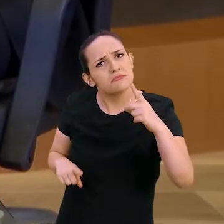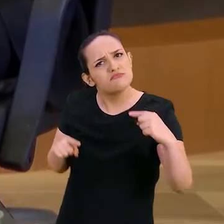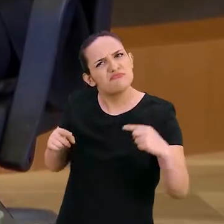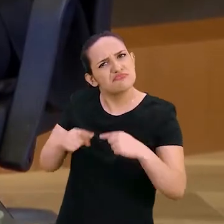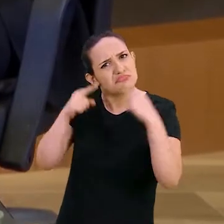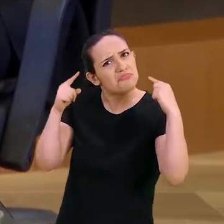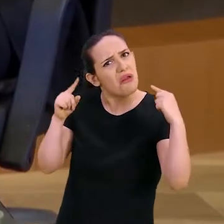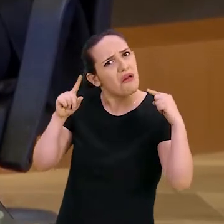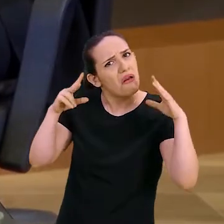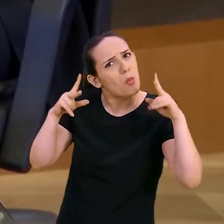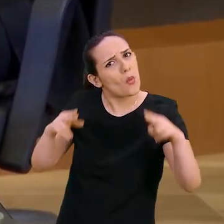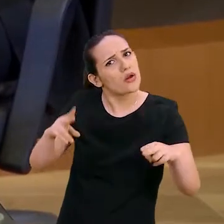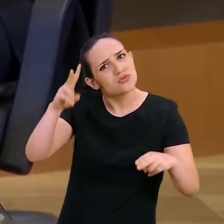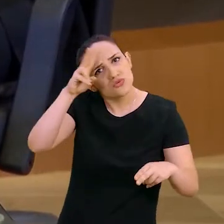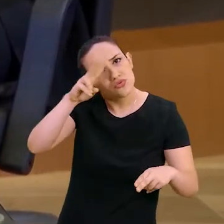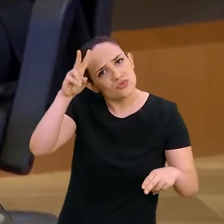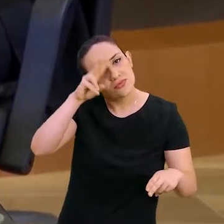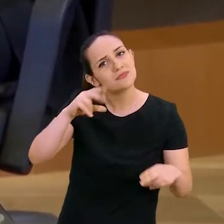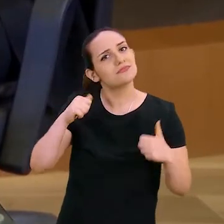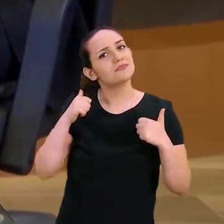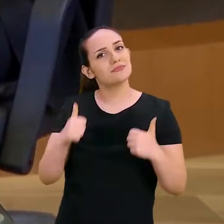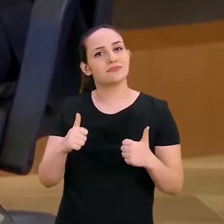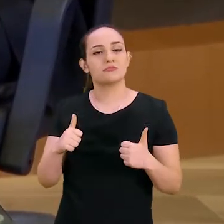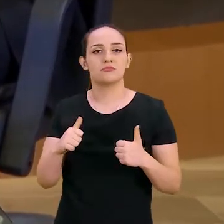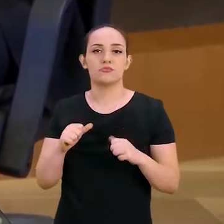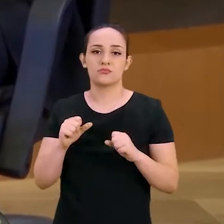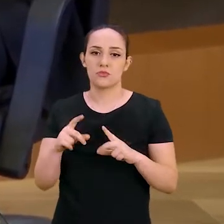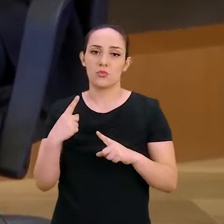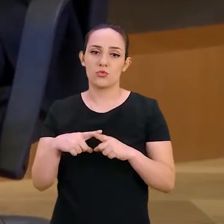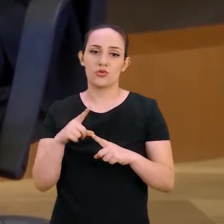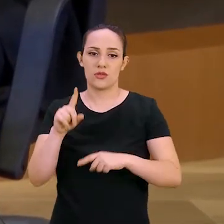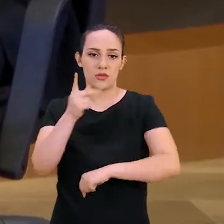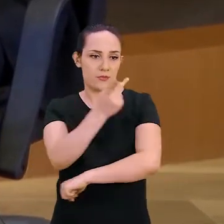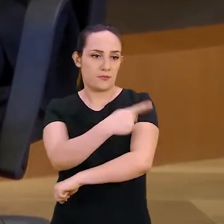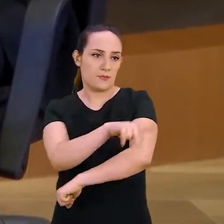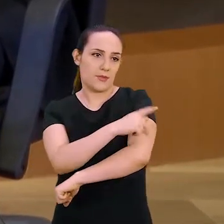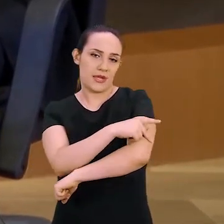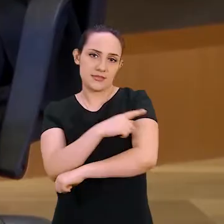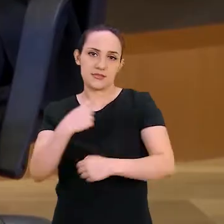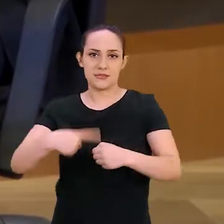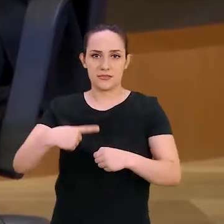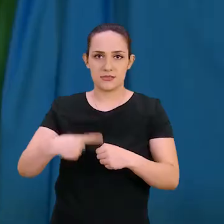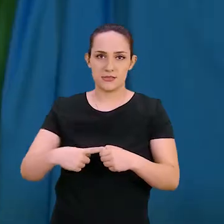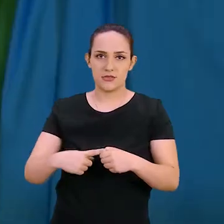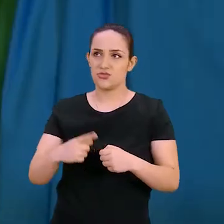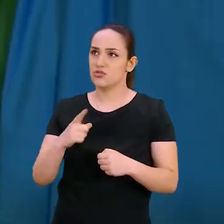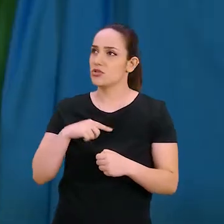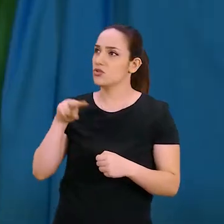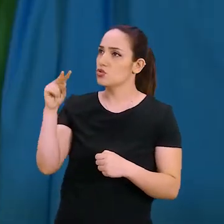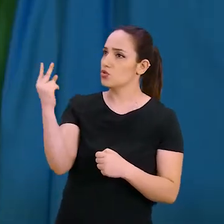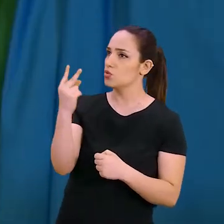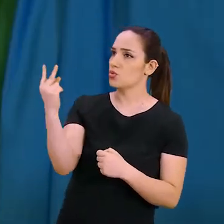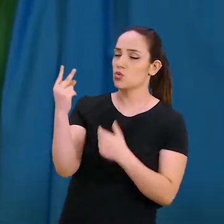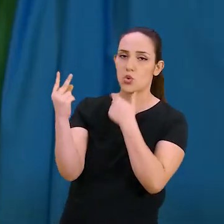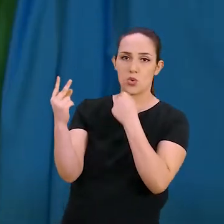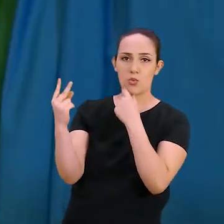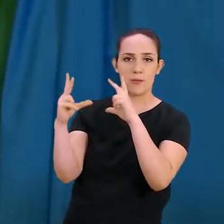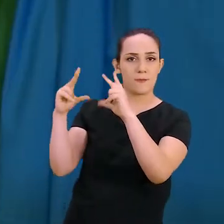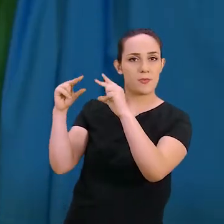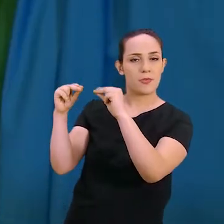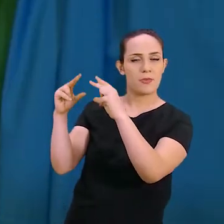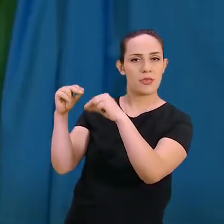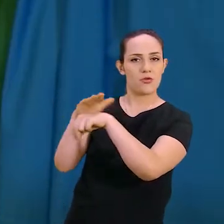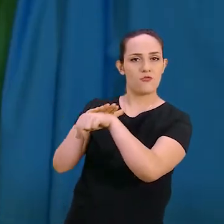identificam com a história do Pedrinho, que passa pela praça da cidade e ouve 2 senhores conversando a